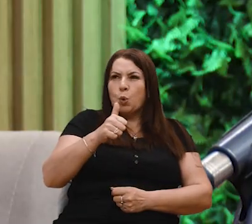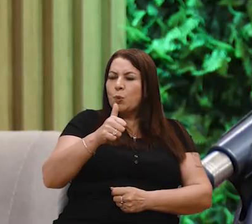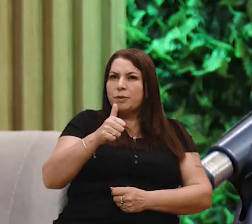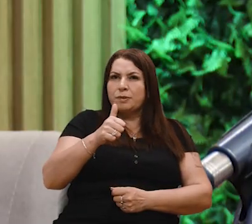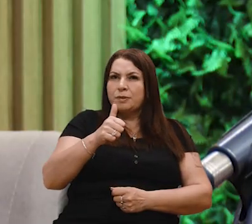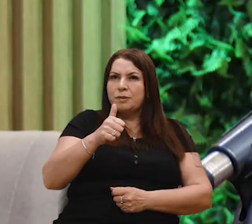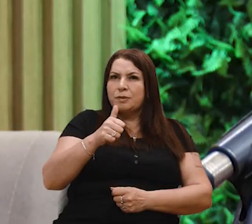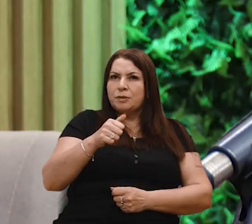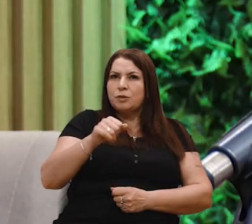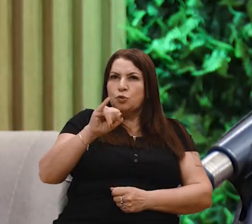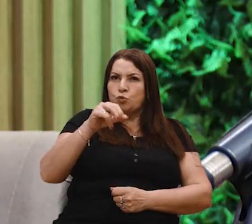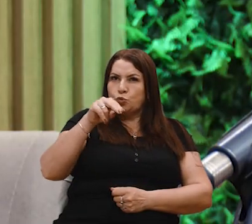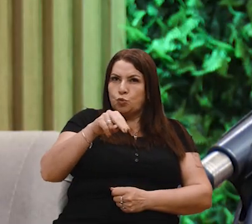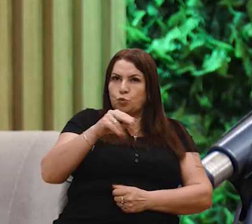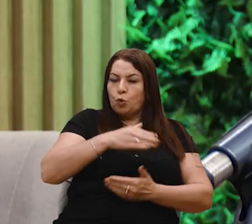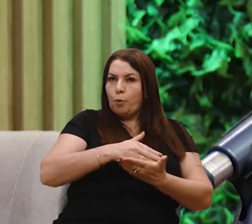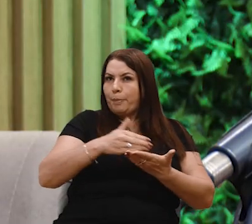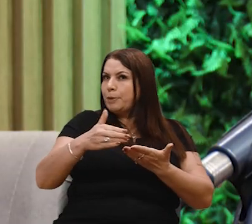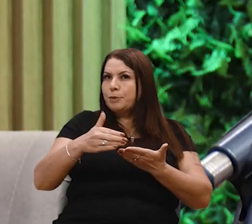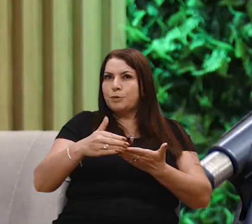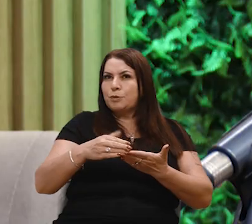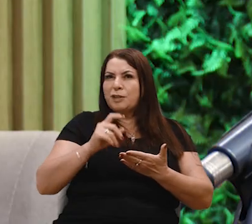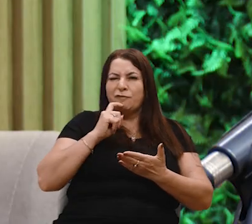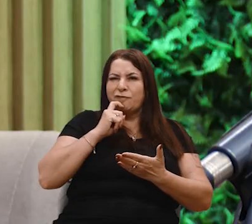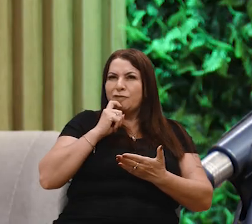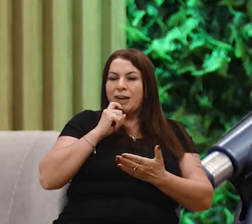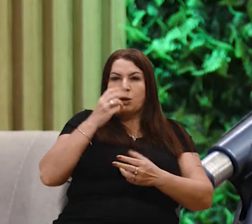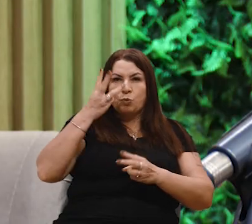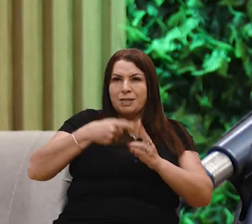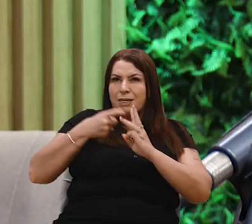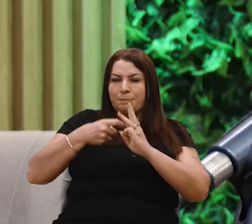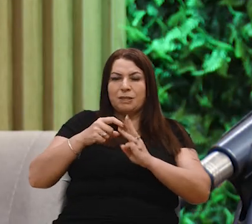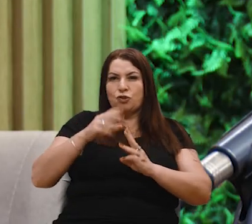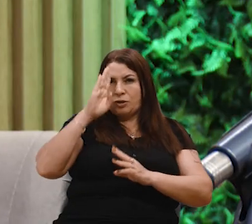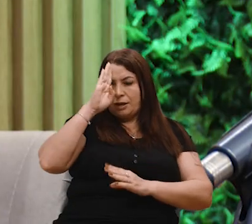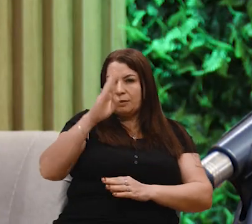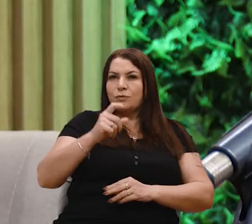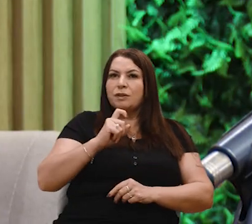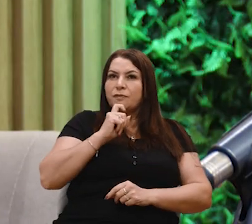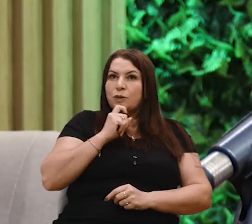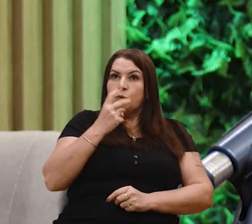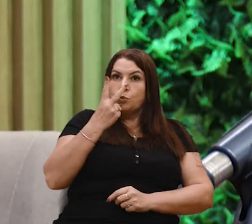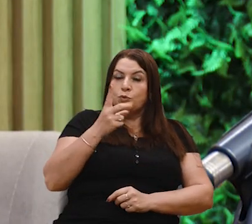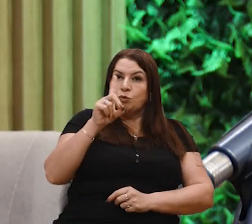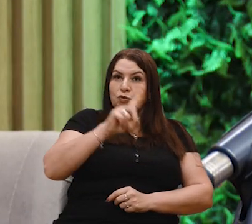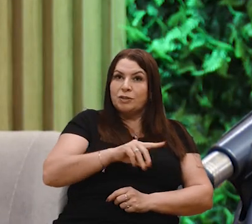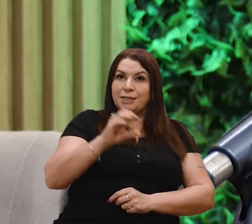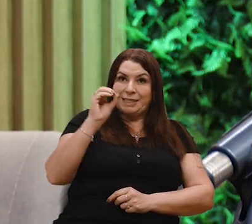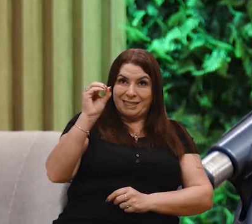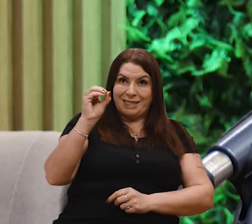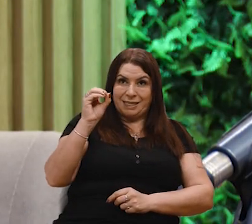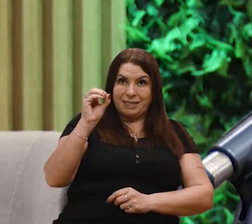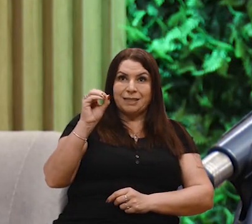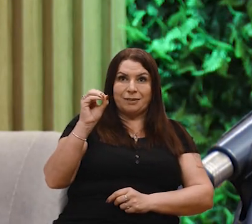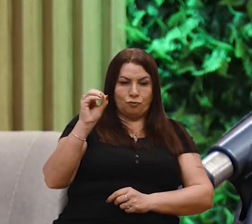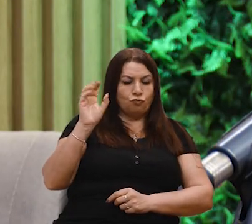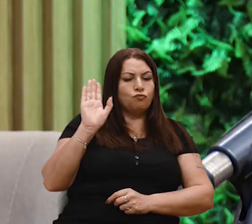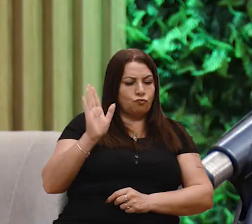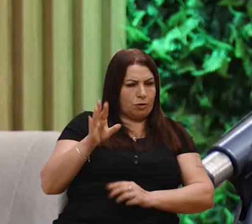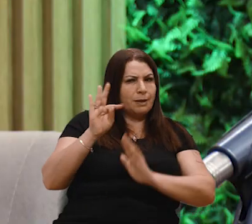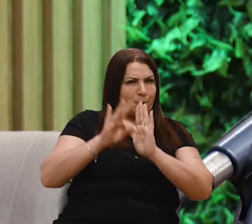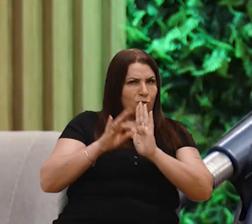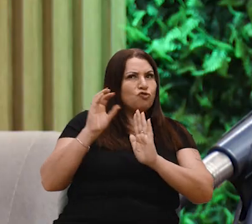11 de junho, então eu peguei o inverno inteiro, os 3 meses de inverno. Aqueles 2 dias de 0 graus lá,